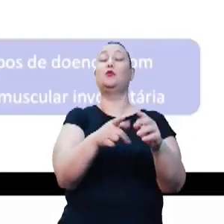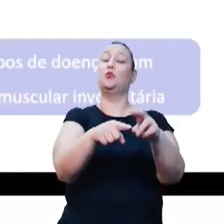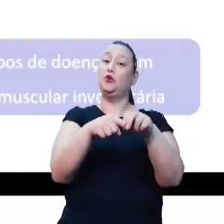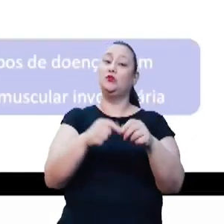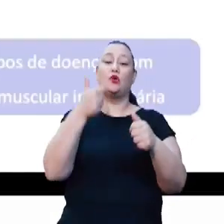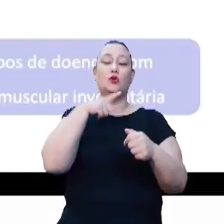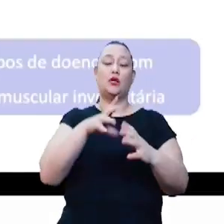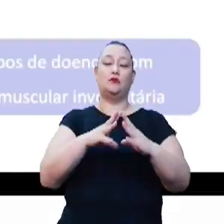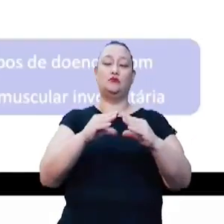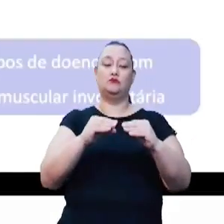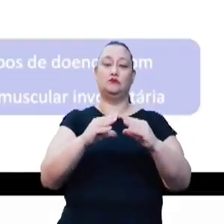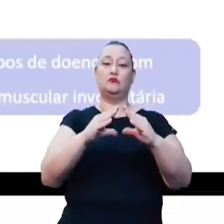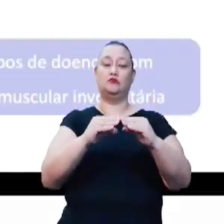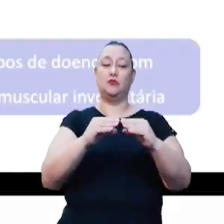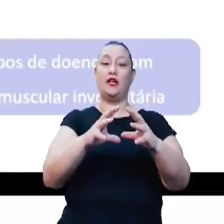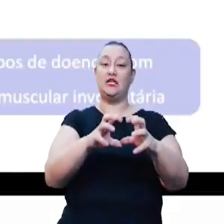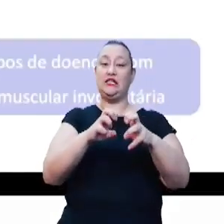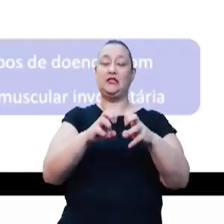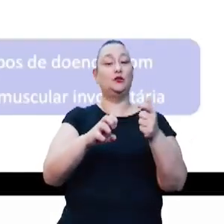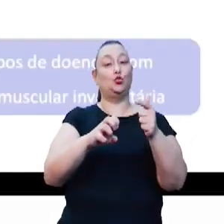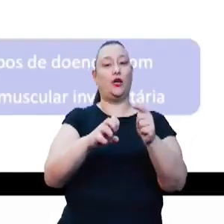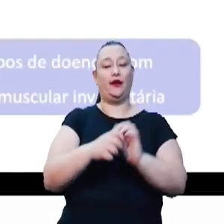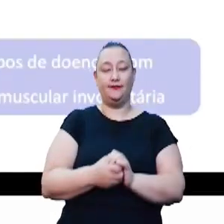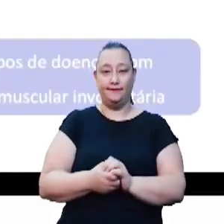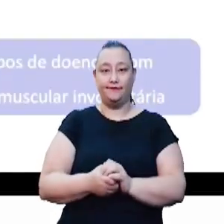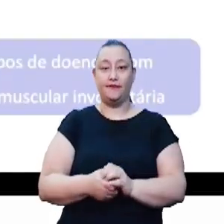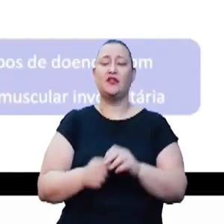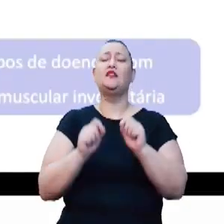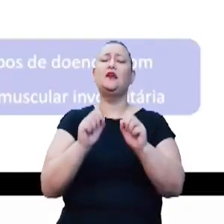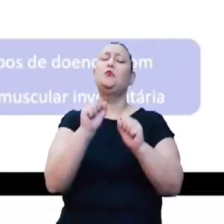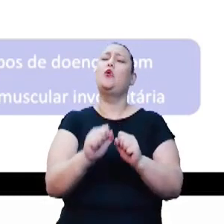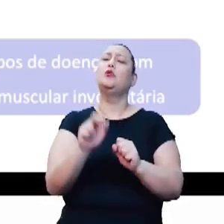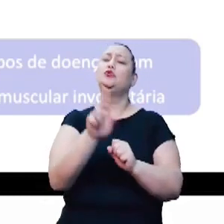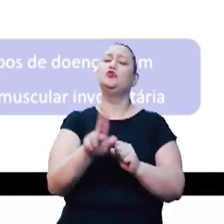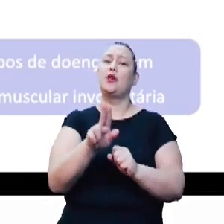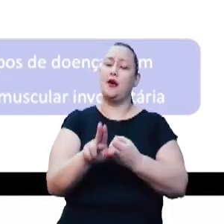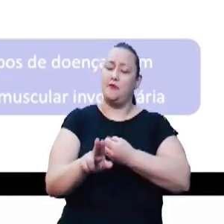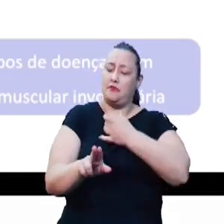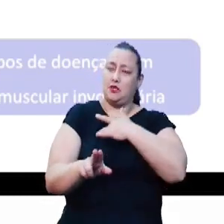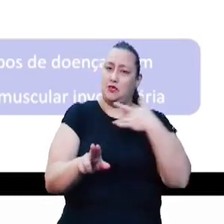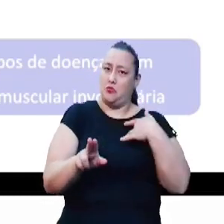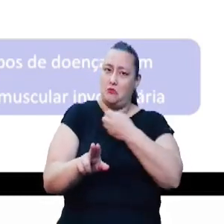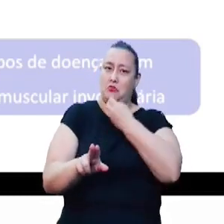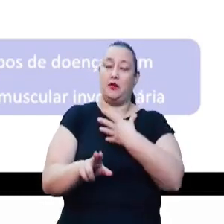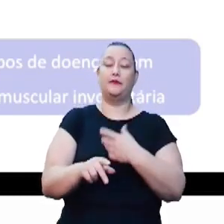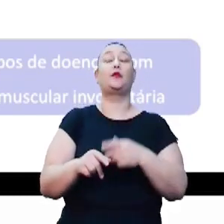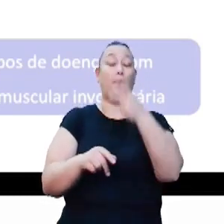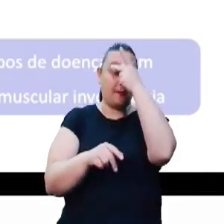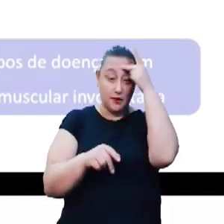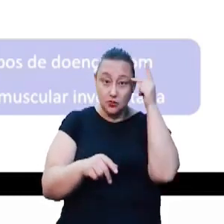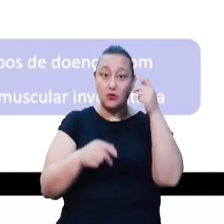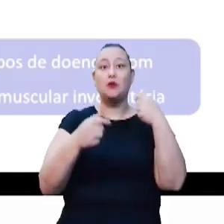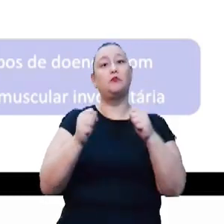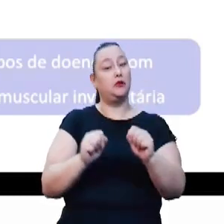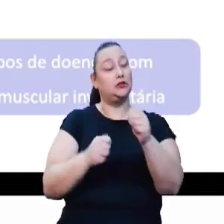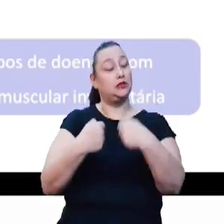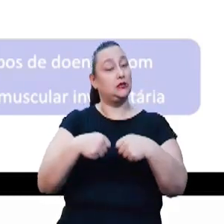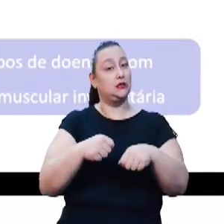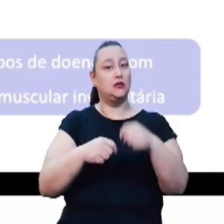neuromuscular. E aí, quem pode ser beneficiado pela toxina botulínica? Aqueles pacientes que buscam um fim estético,